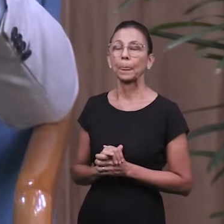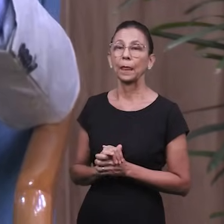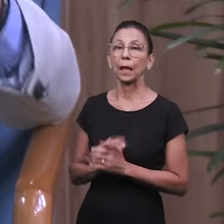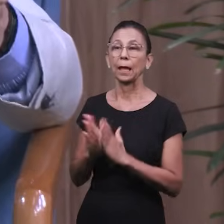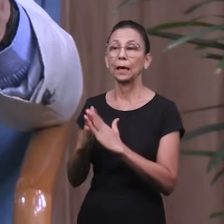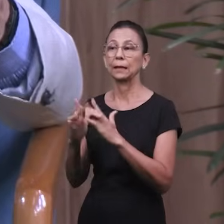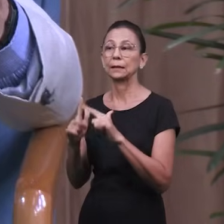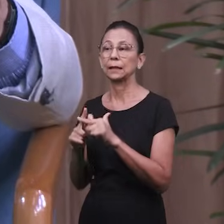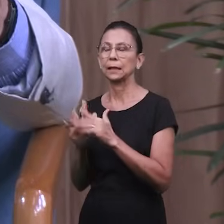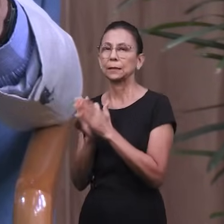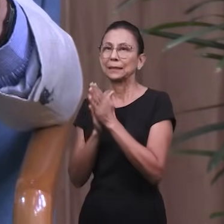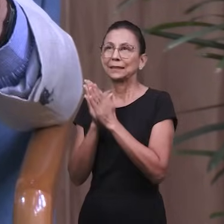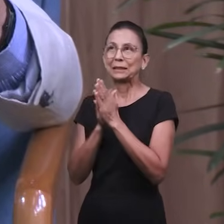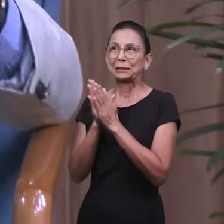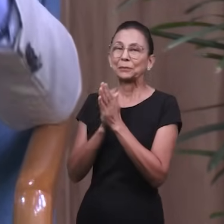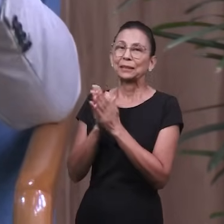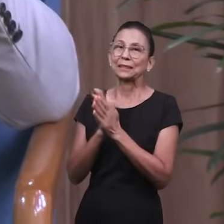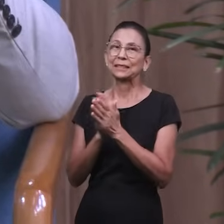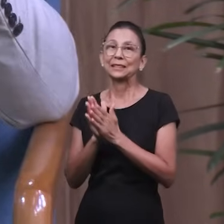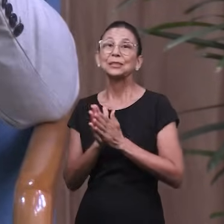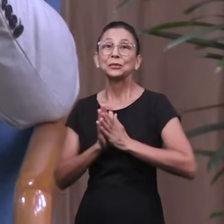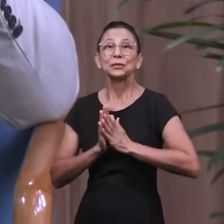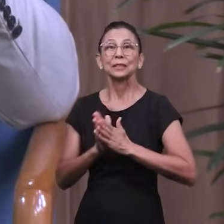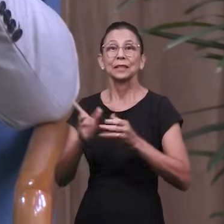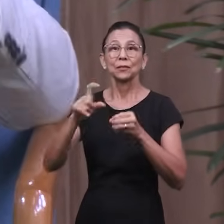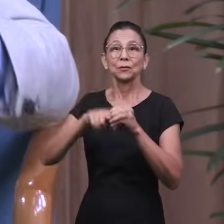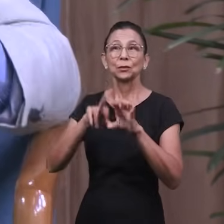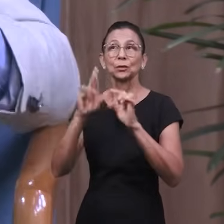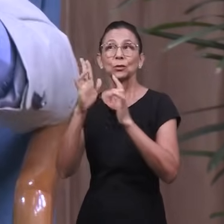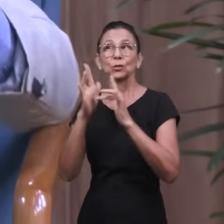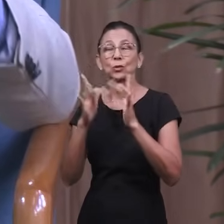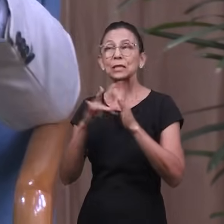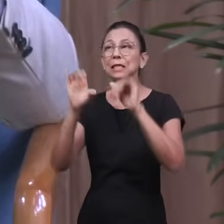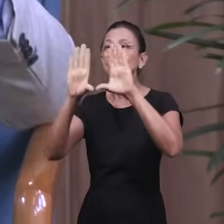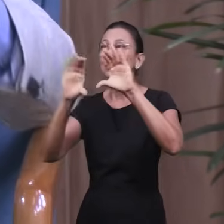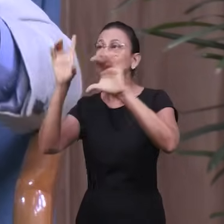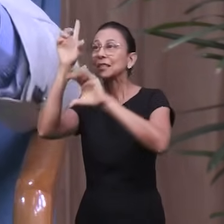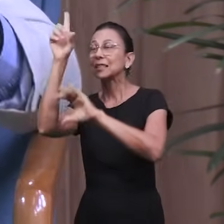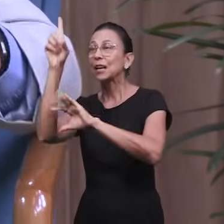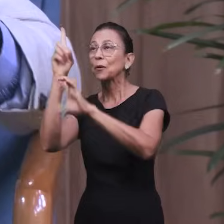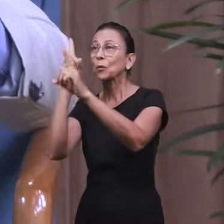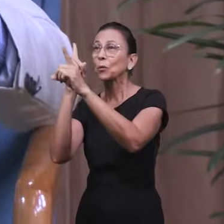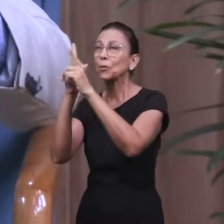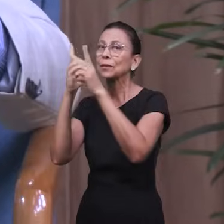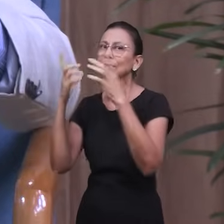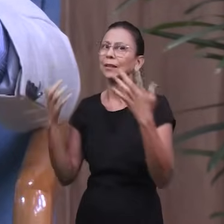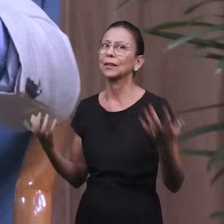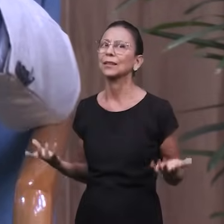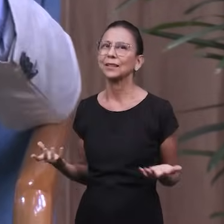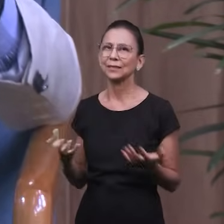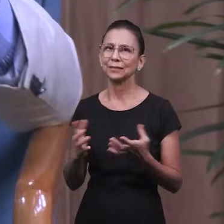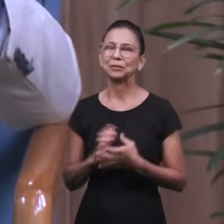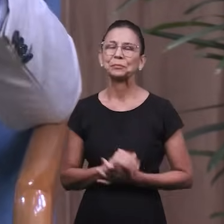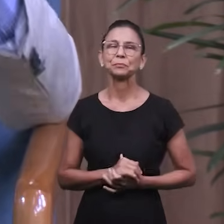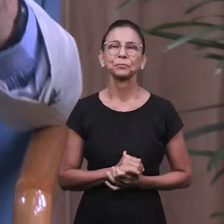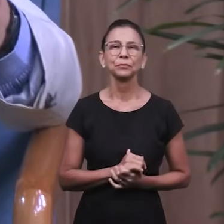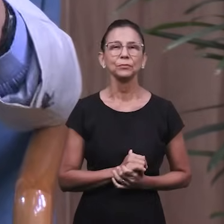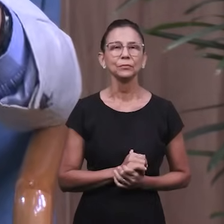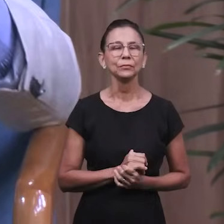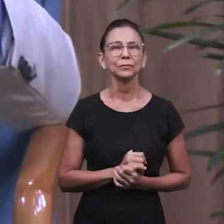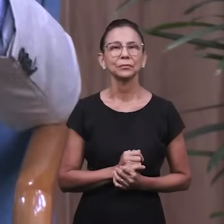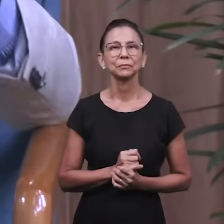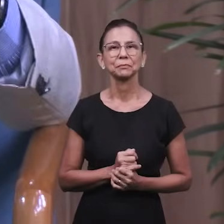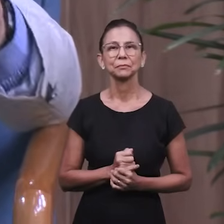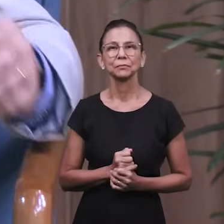na expectativa do seu arrebatamento, do encontro com Jesus, das bodas do Cordeiro e startando aí, iniciando